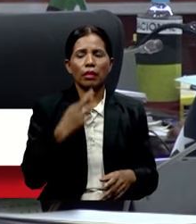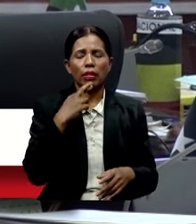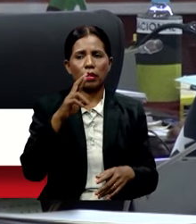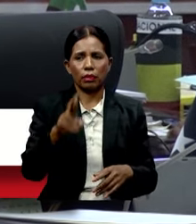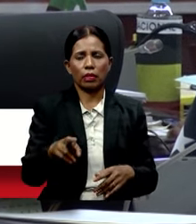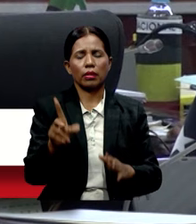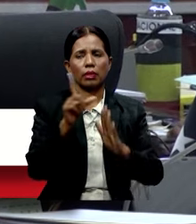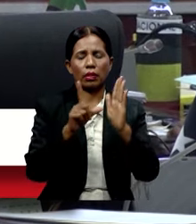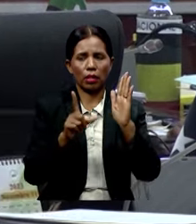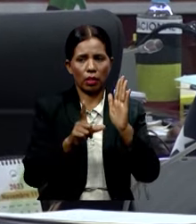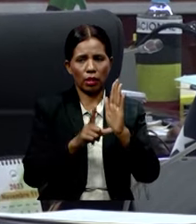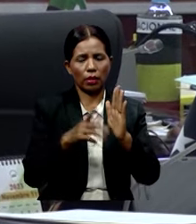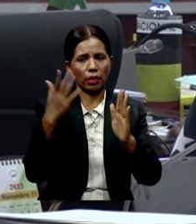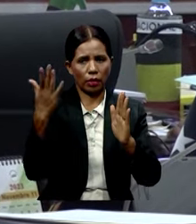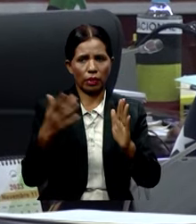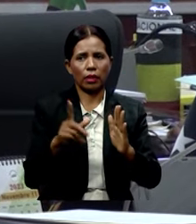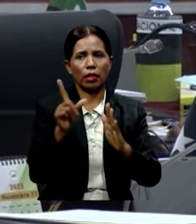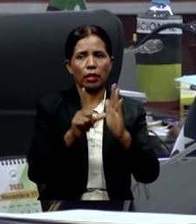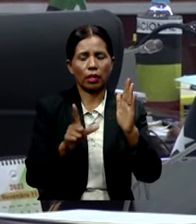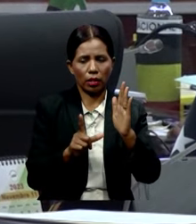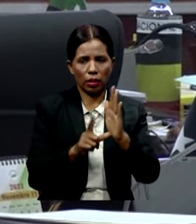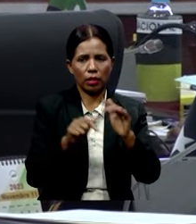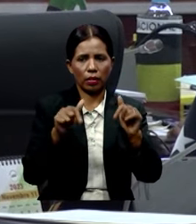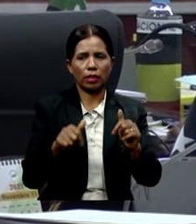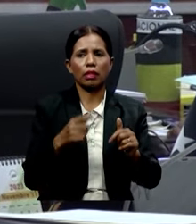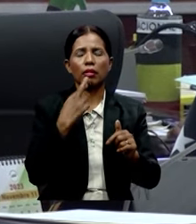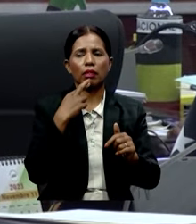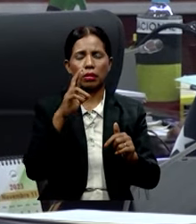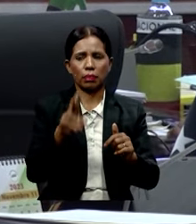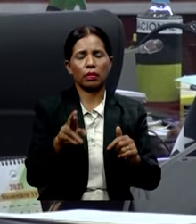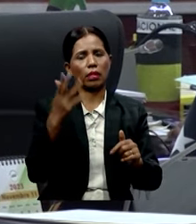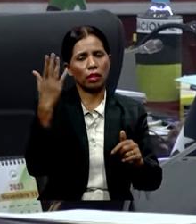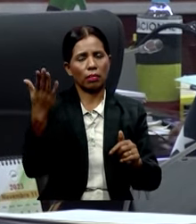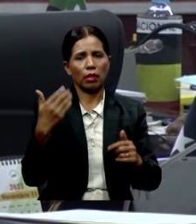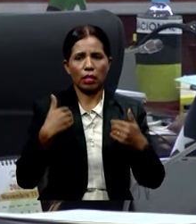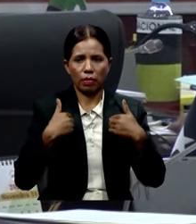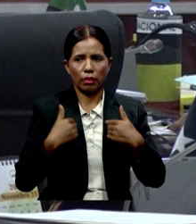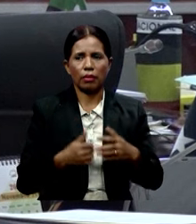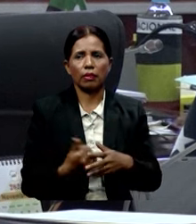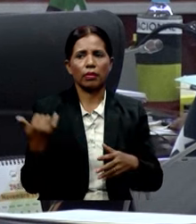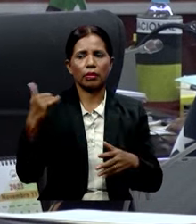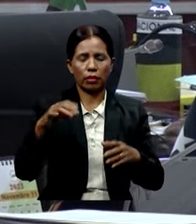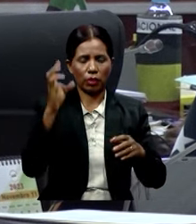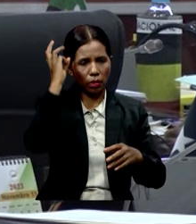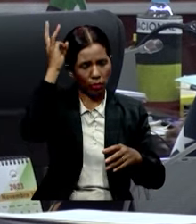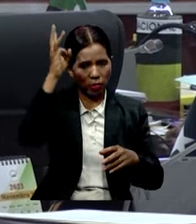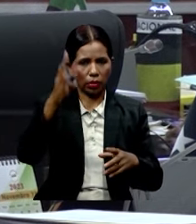lei enquadramento. Leo, né? Resposta e não vai Sirne preocupação.